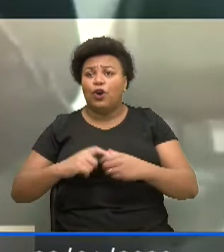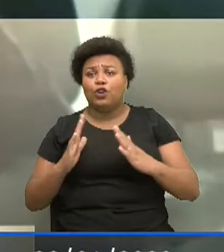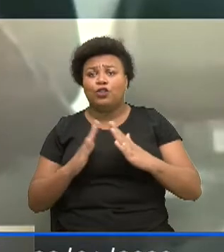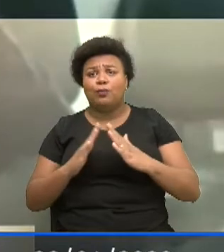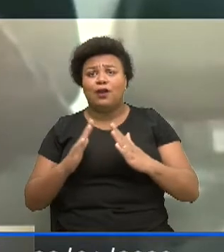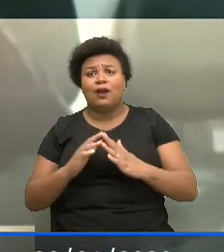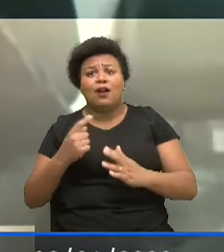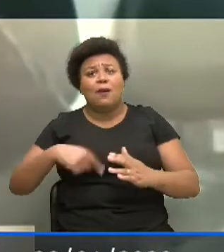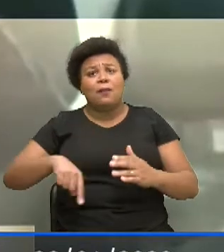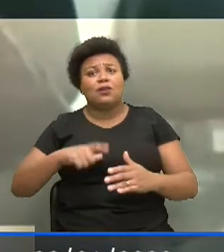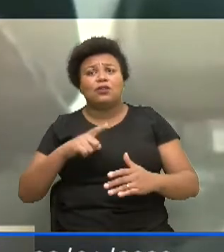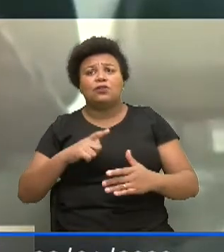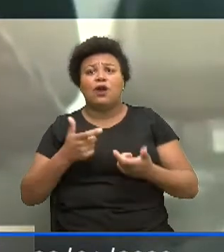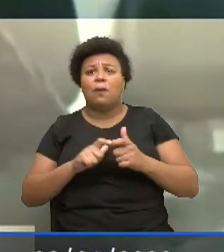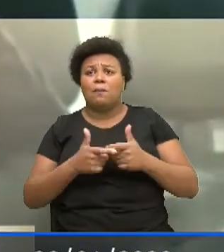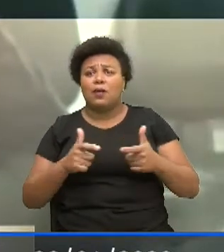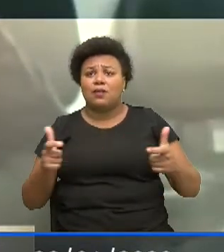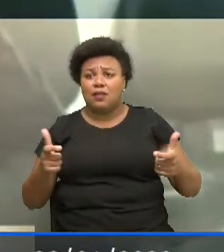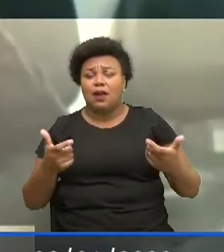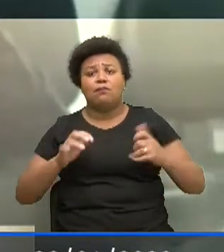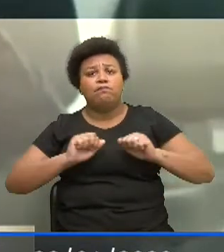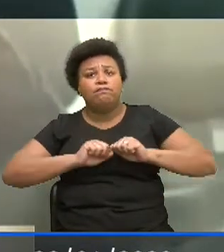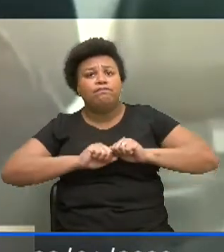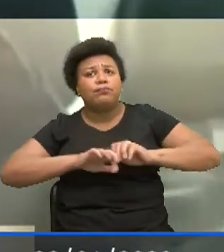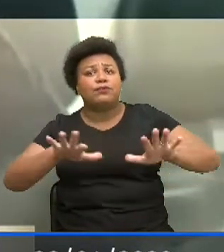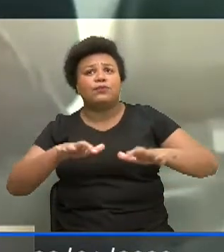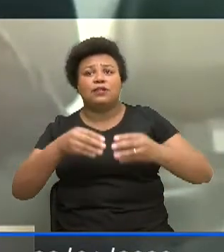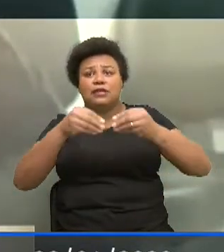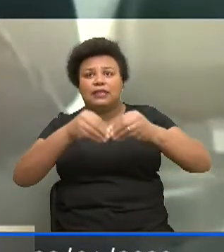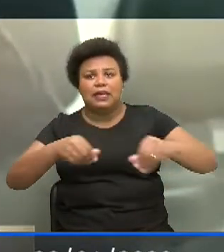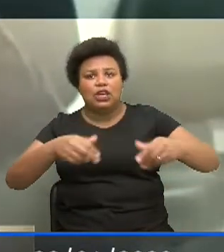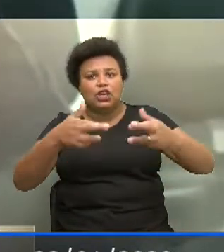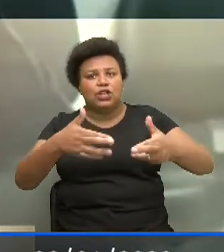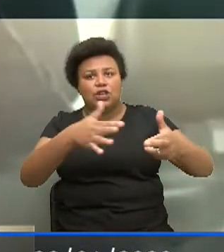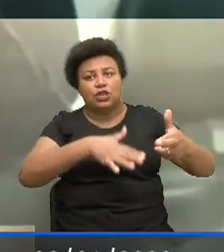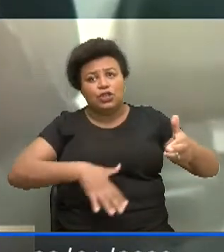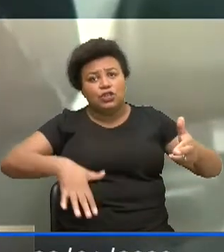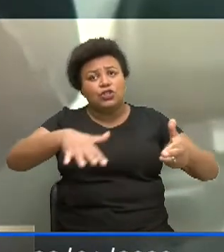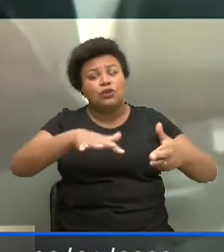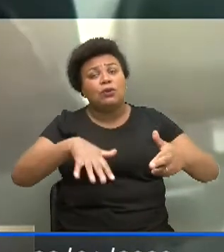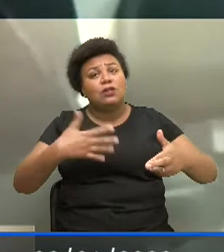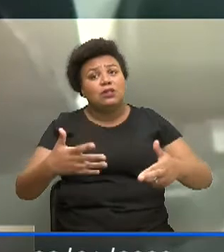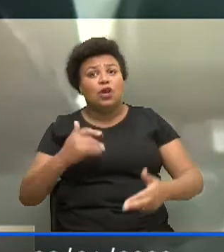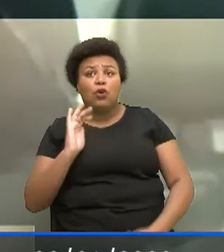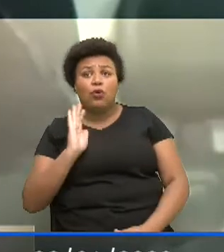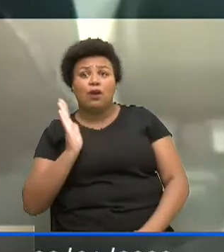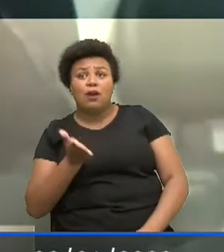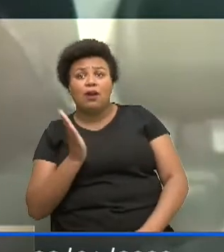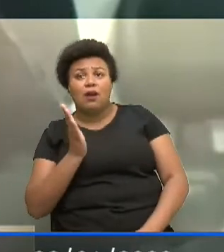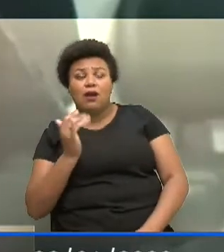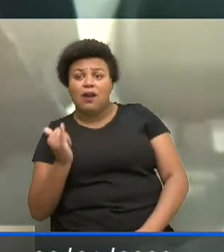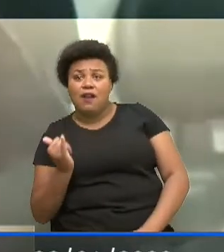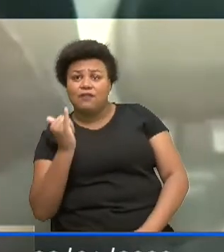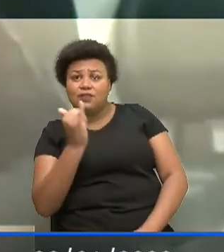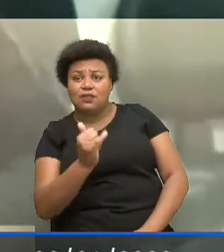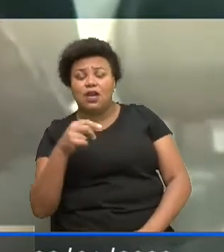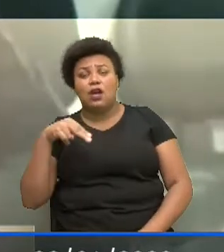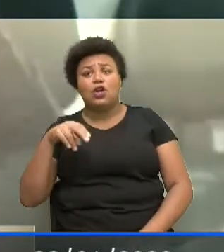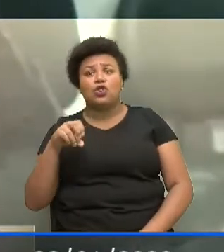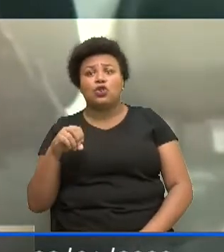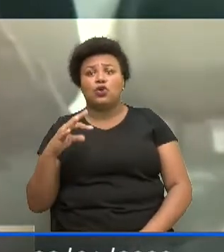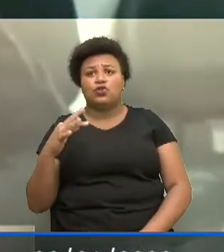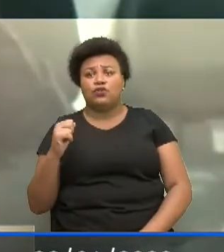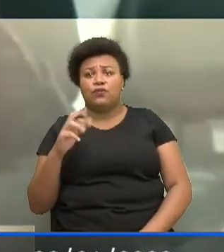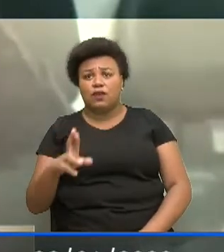gente não venha potencializar essa transmissão naquele território. Então, a notificação desse surto, para que a gente possa realizar